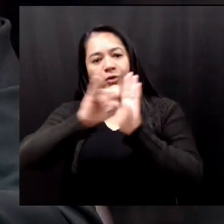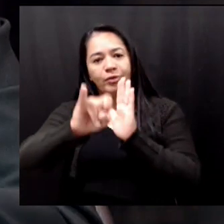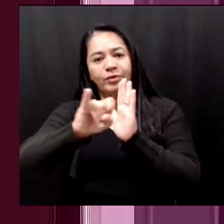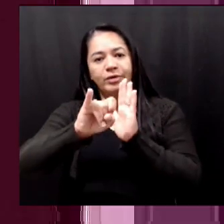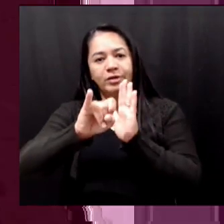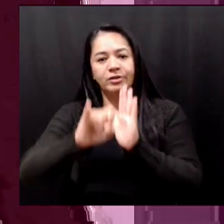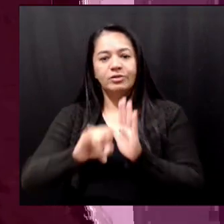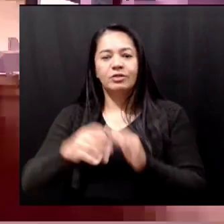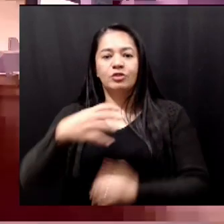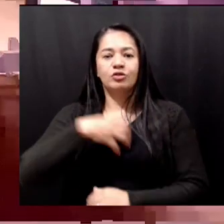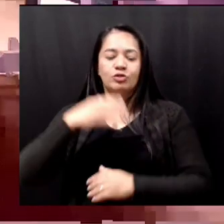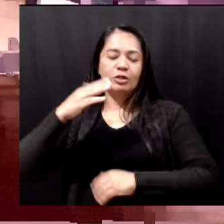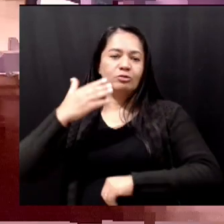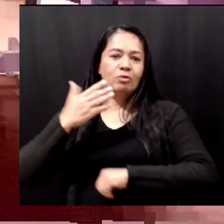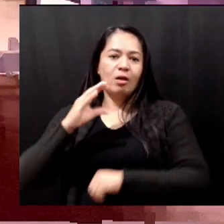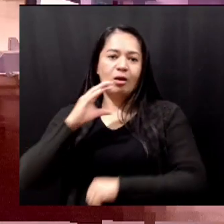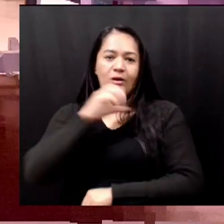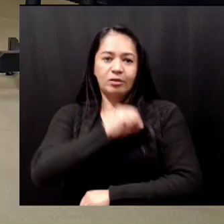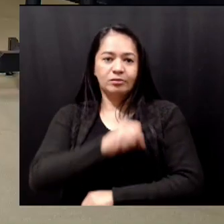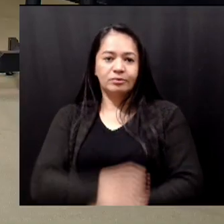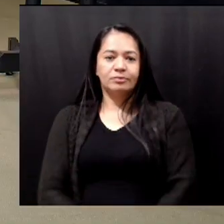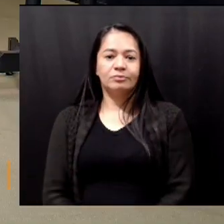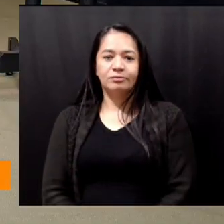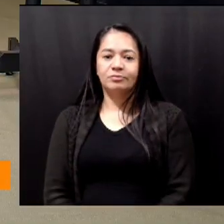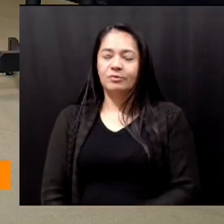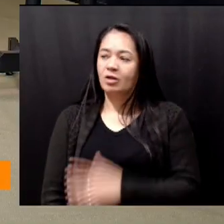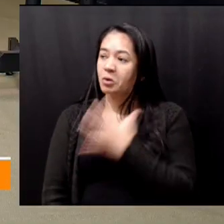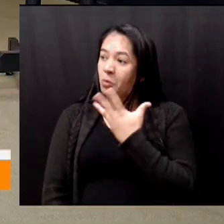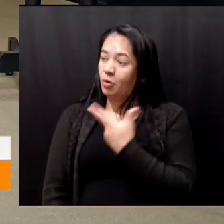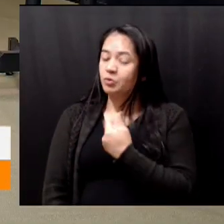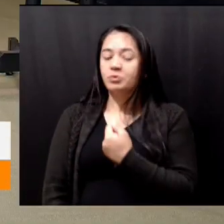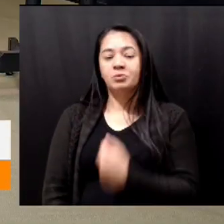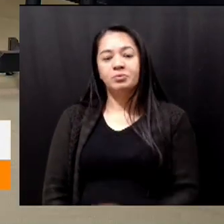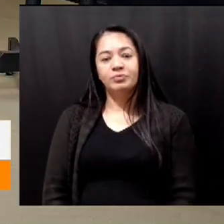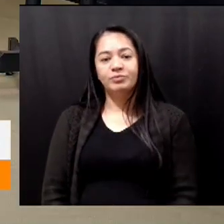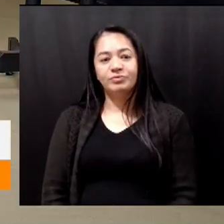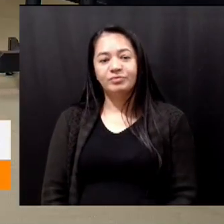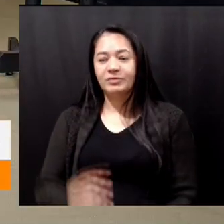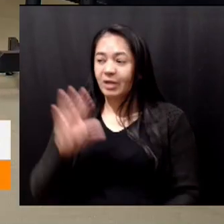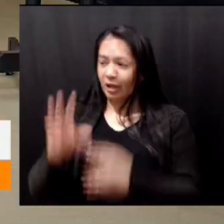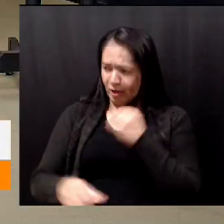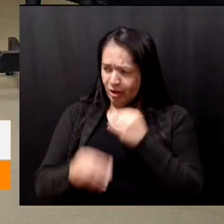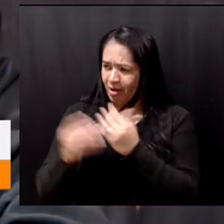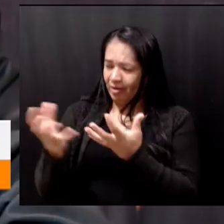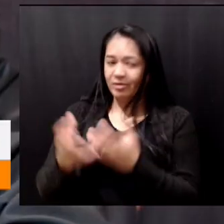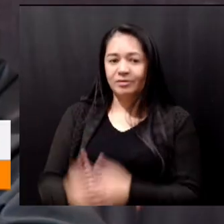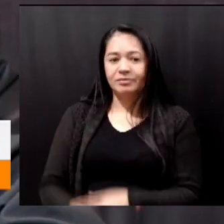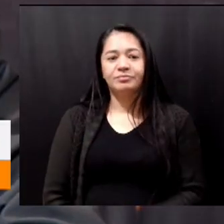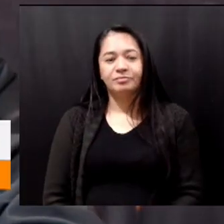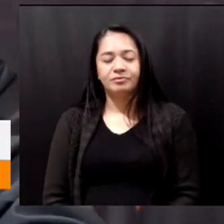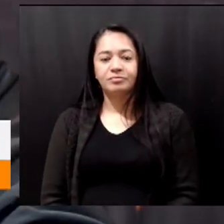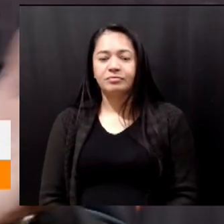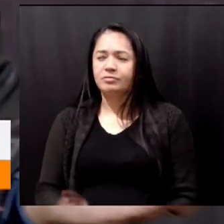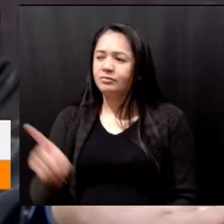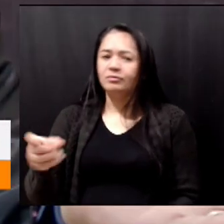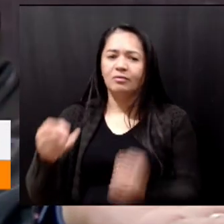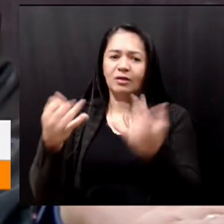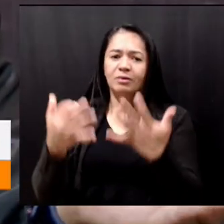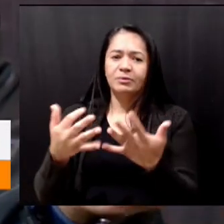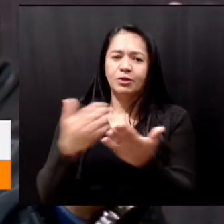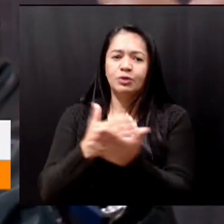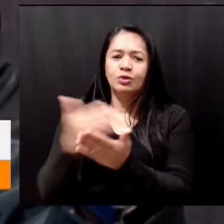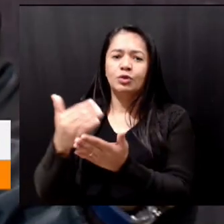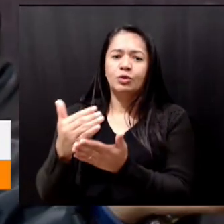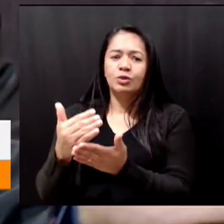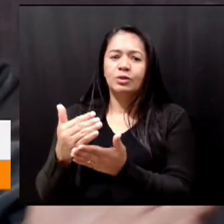prática. Muito bem, valeu. Quer completar, por gentileza? Só complementando, você mencionou logo no início do programa uma determinada